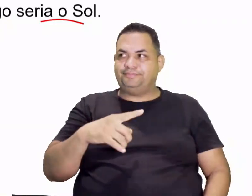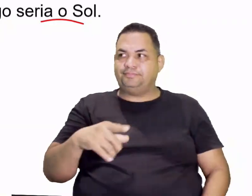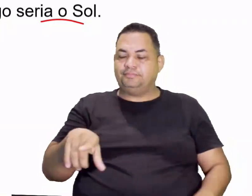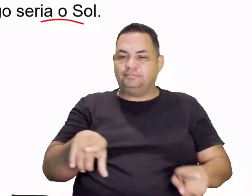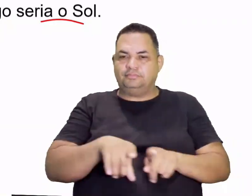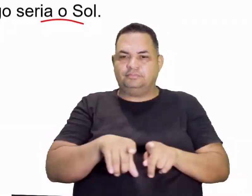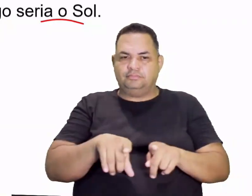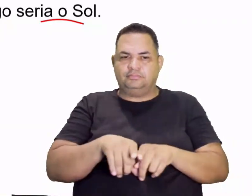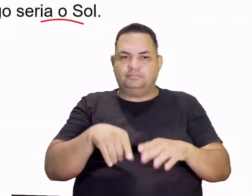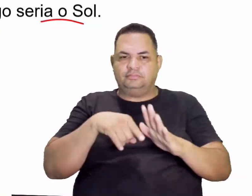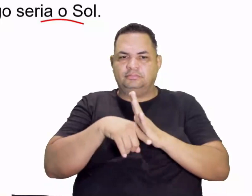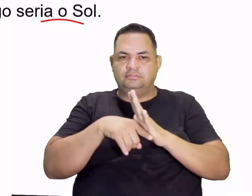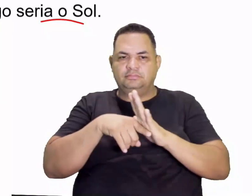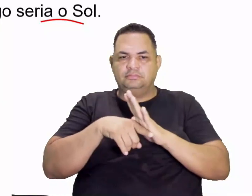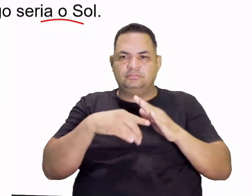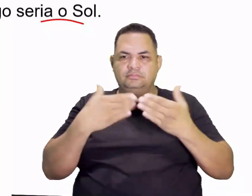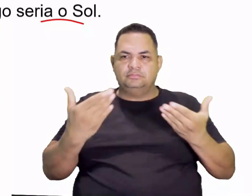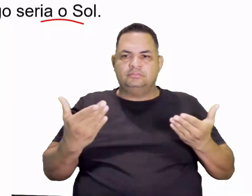até pesquisar uma figura mais